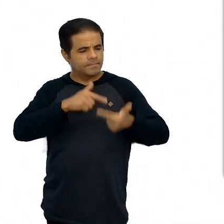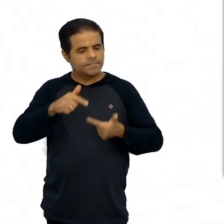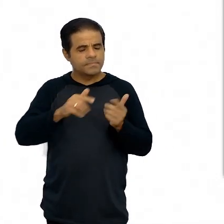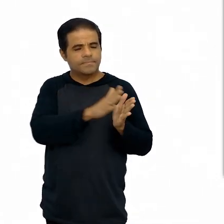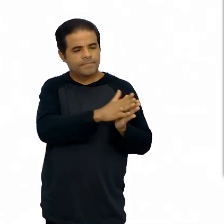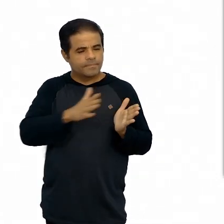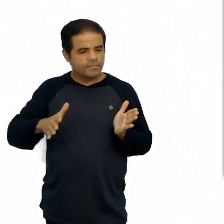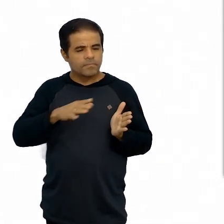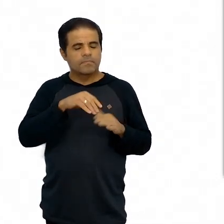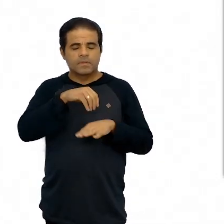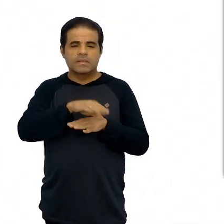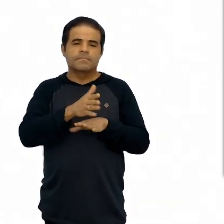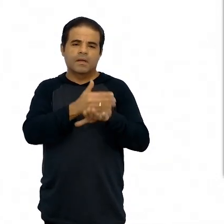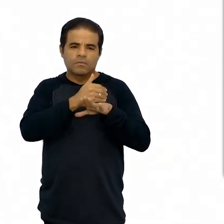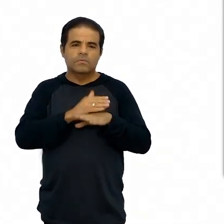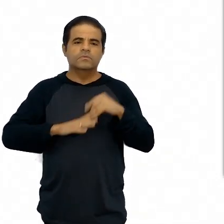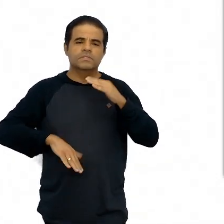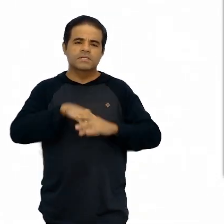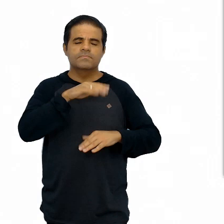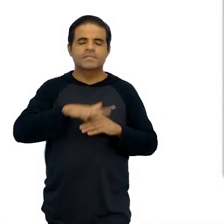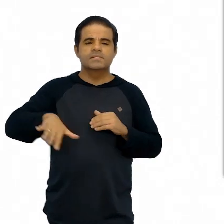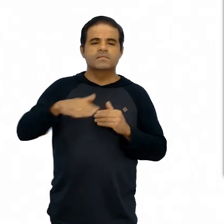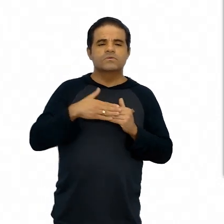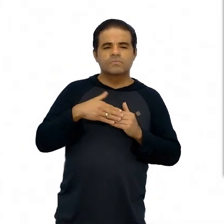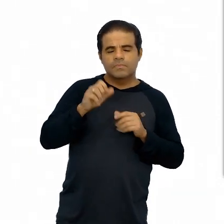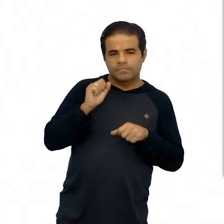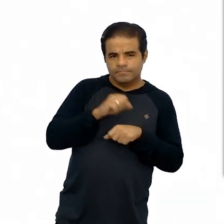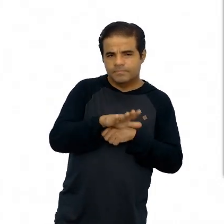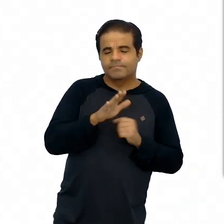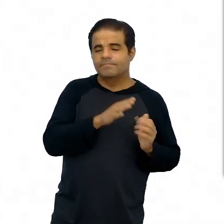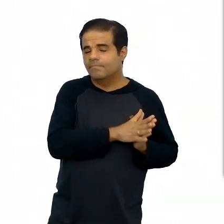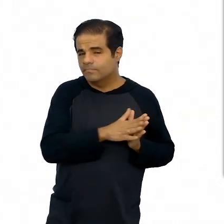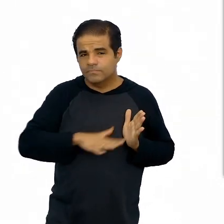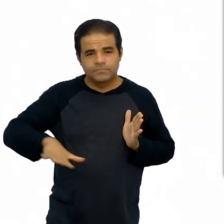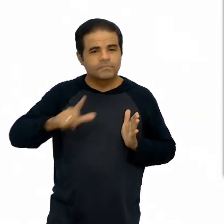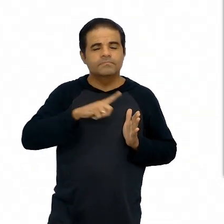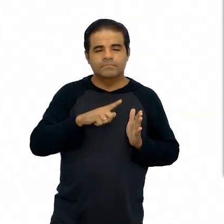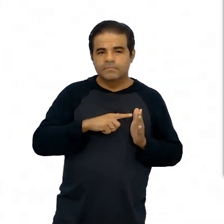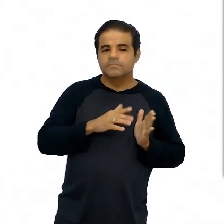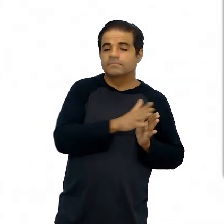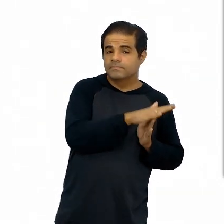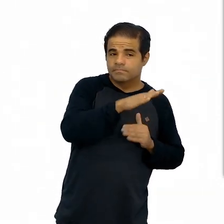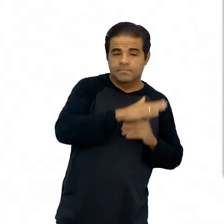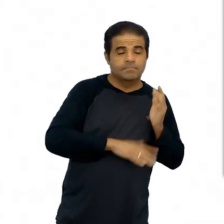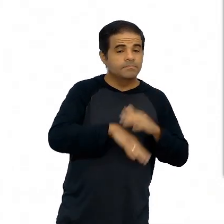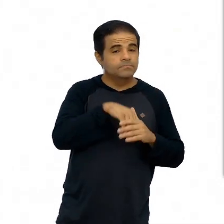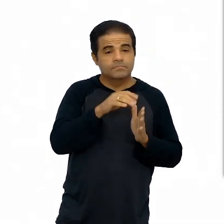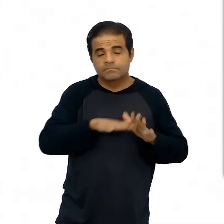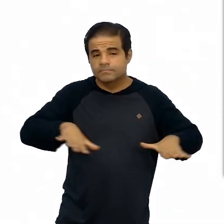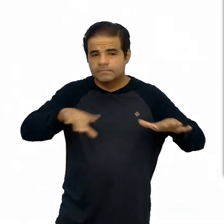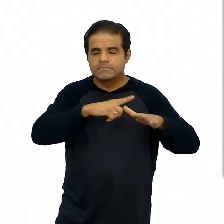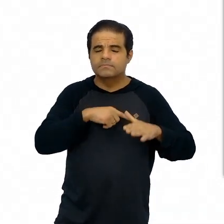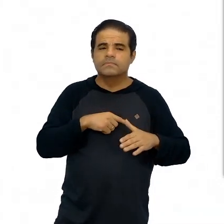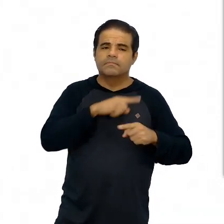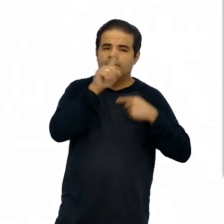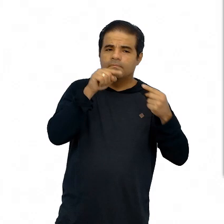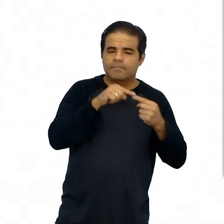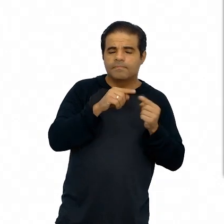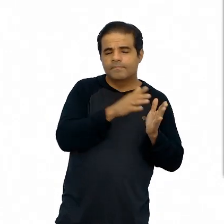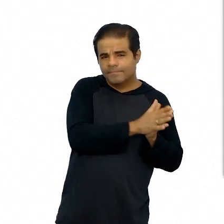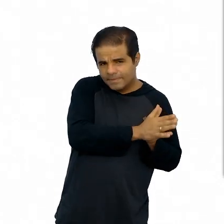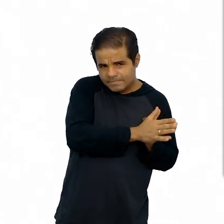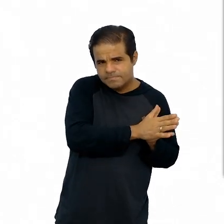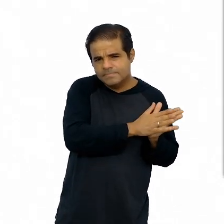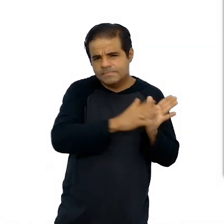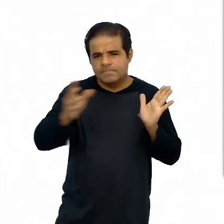precisa antecipar o que é provável que os estudantes realizem e se eles vão achar a tarefa fácil ou